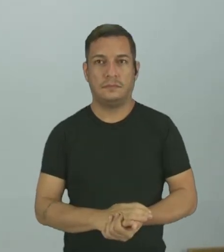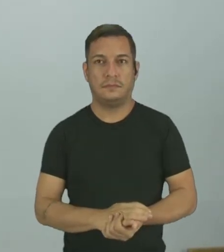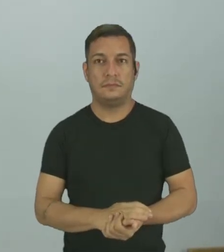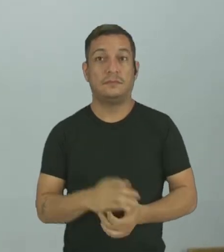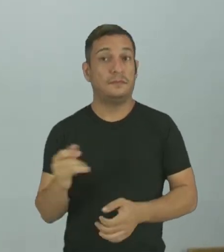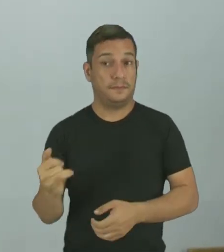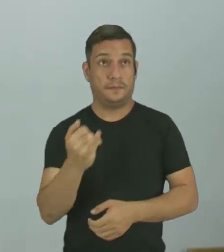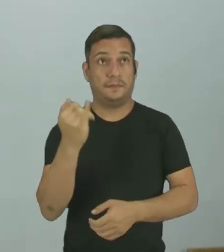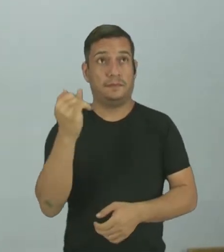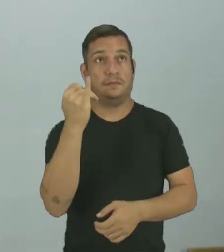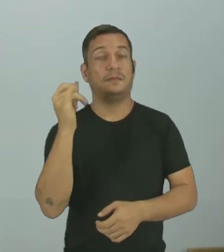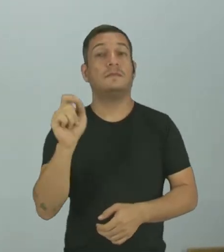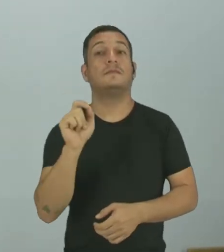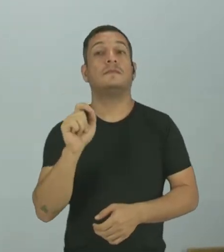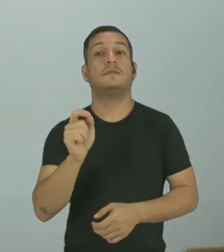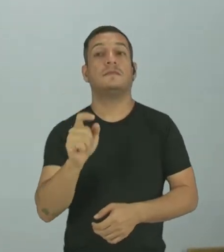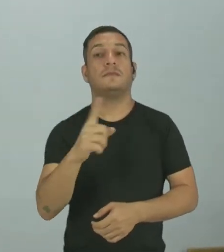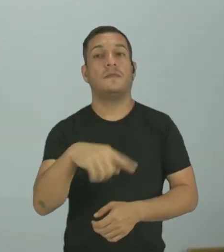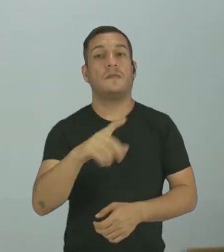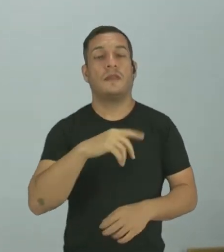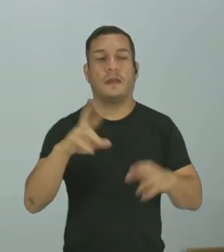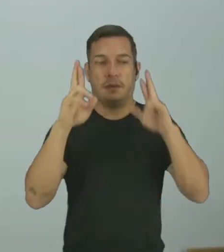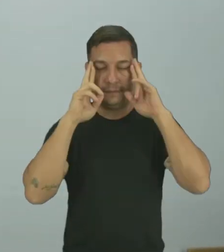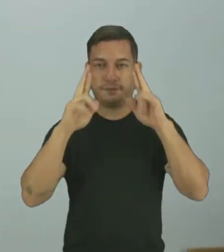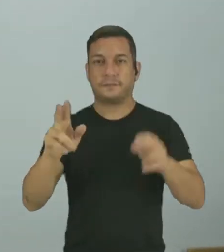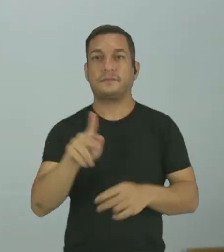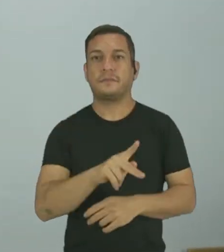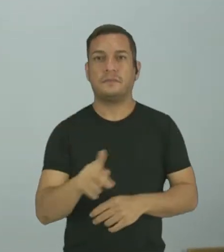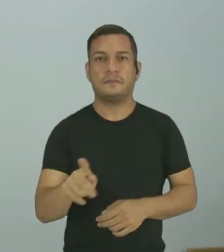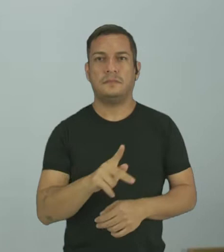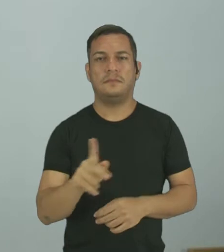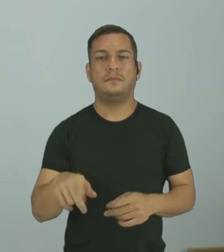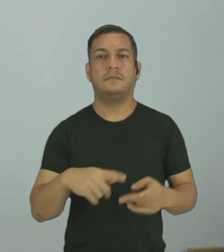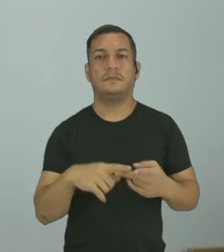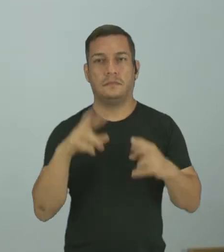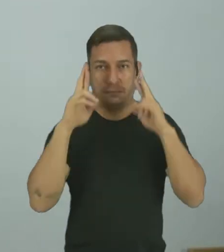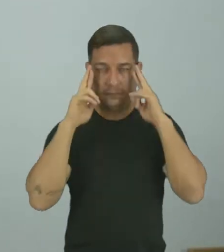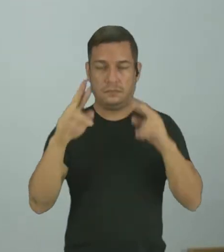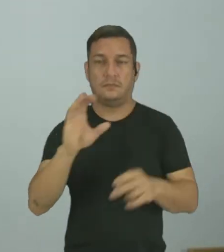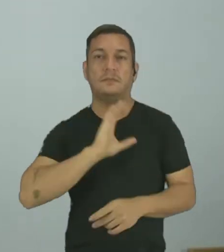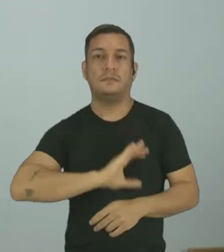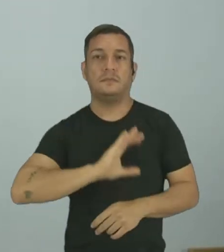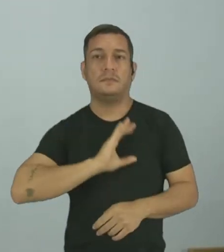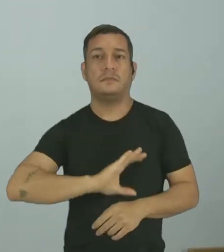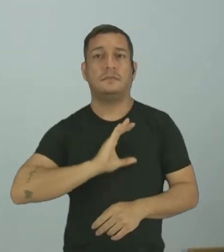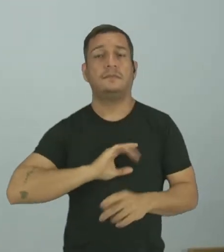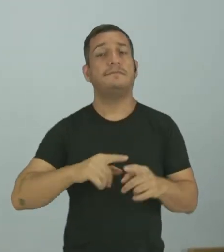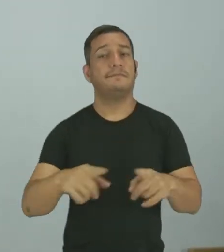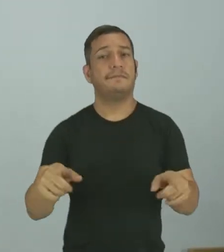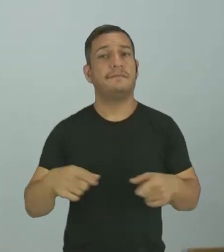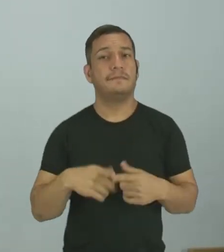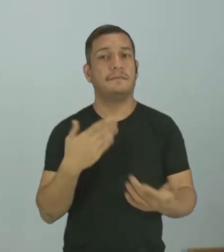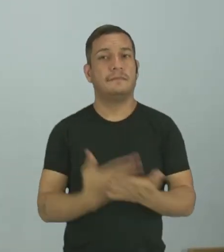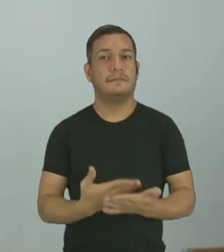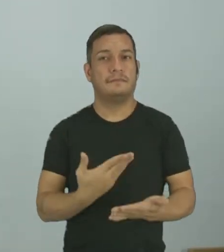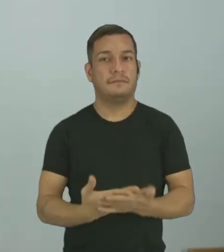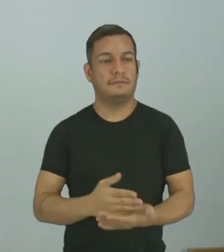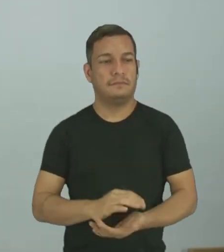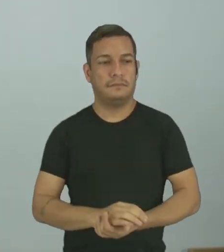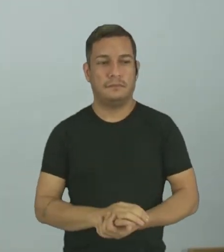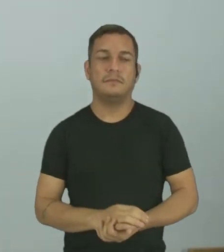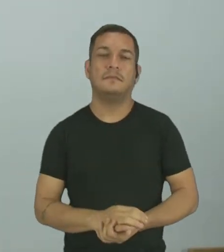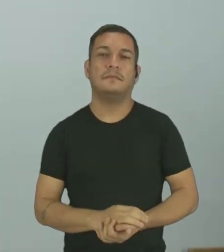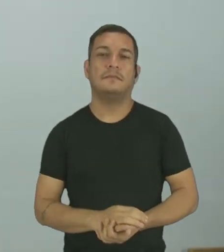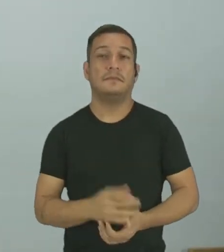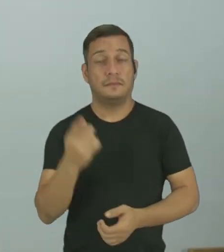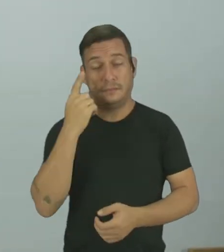é importante que você respeite a professora, respeite os seus colegas da sala.